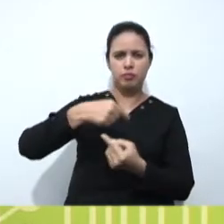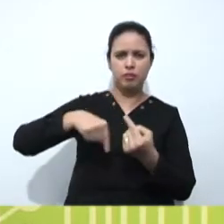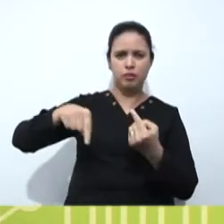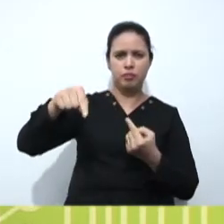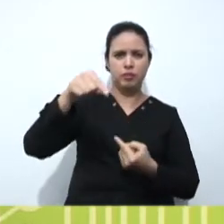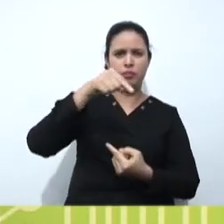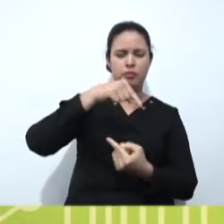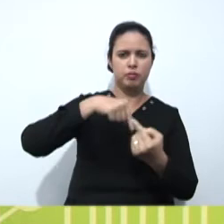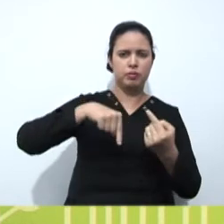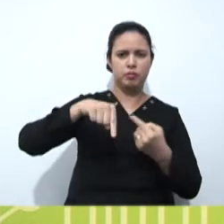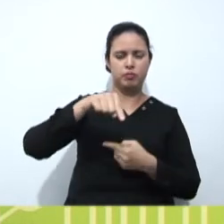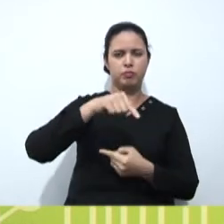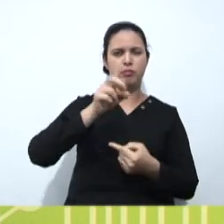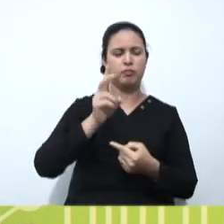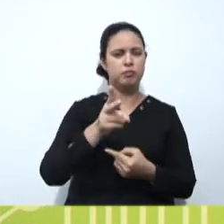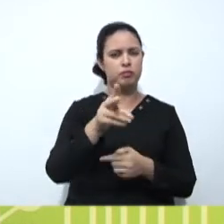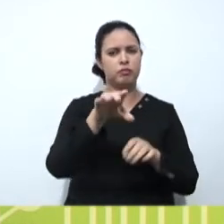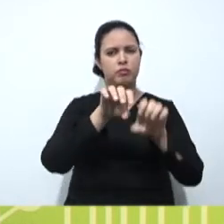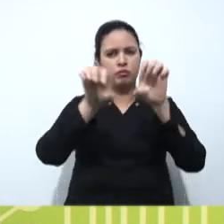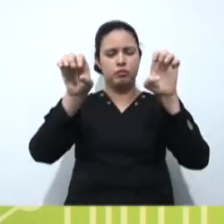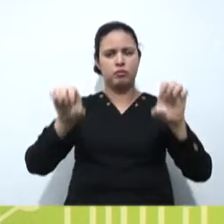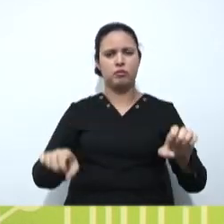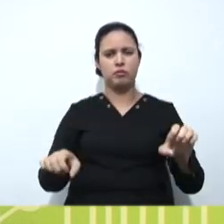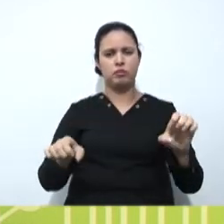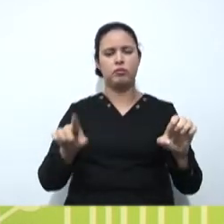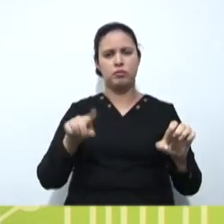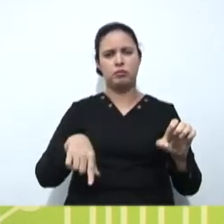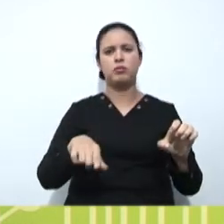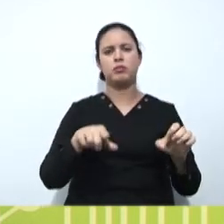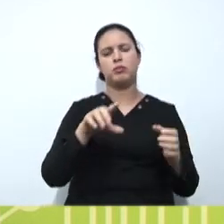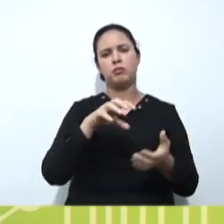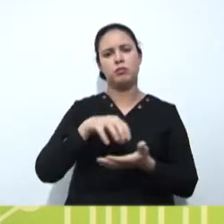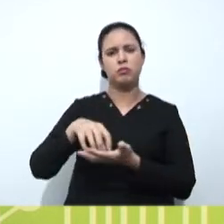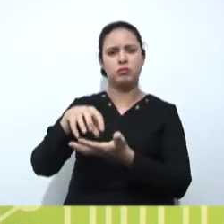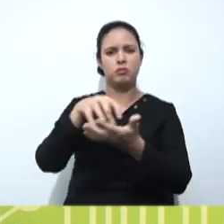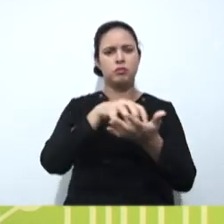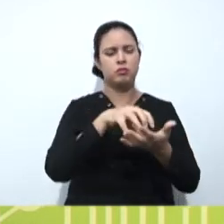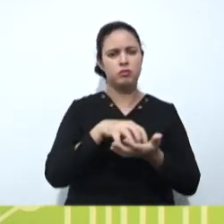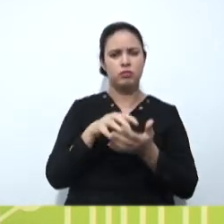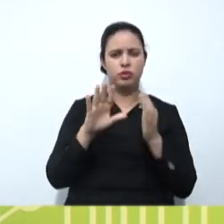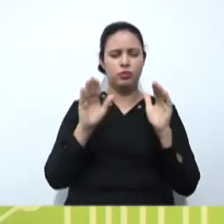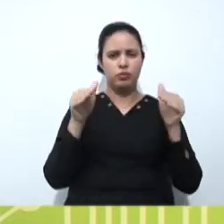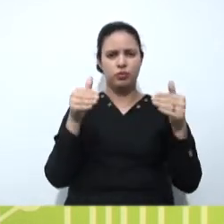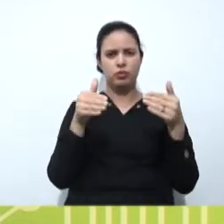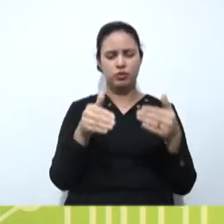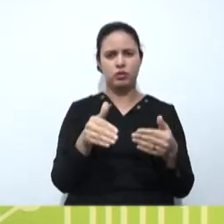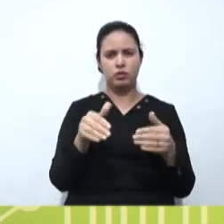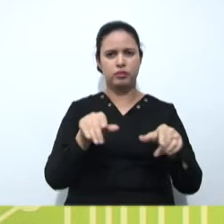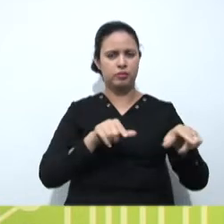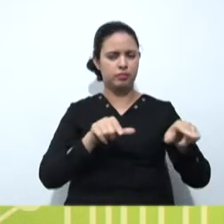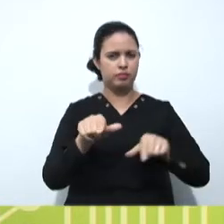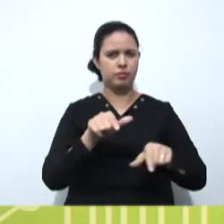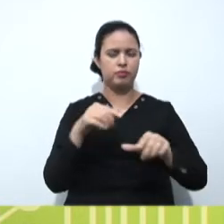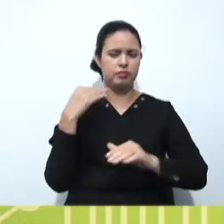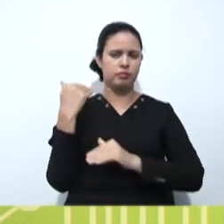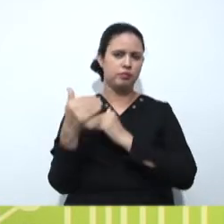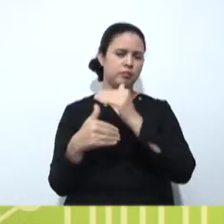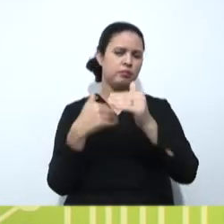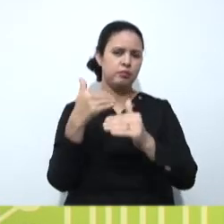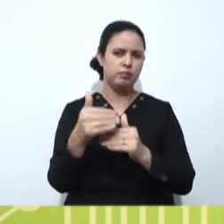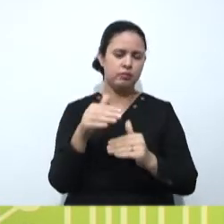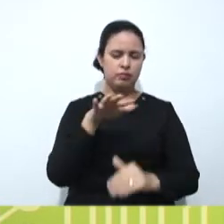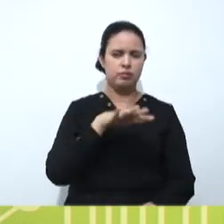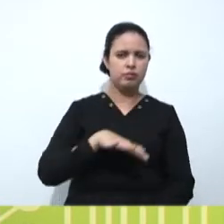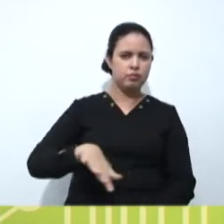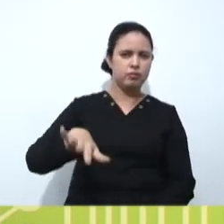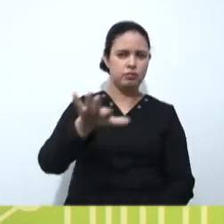se constrói, se estrutura por meio de organizações que estão focadas em atuar e se desenvolver e desenvolver a